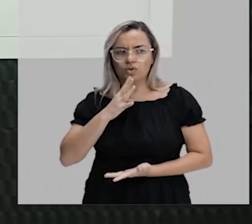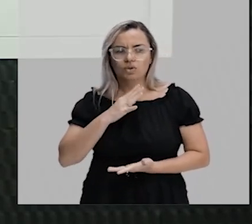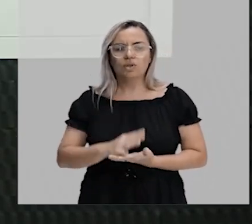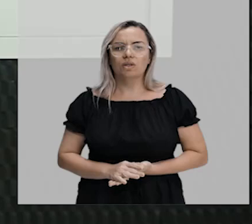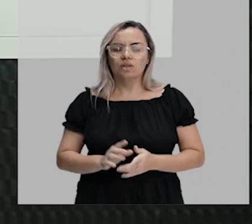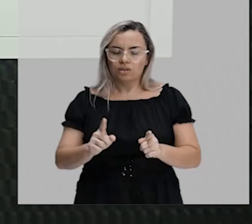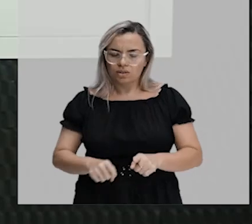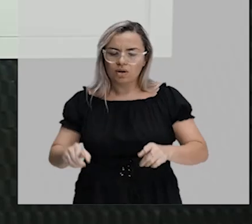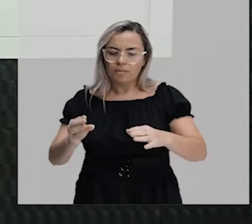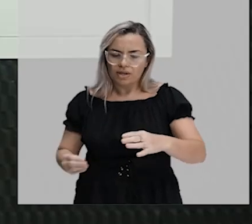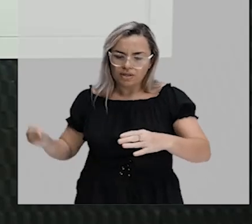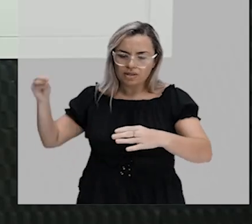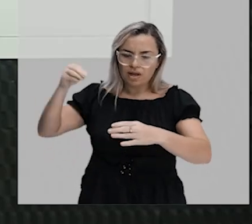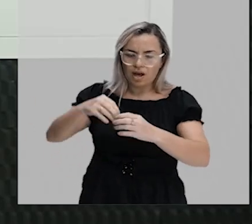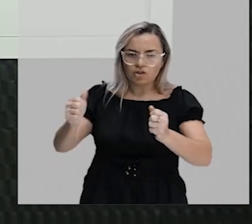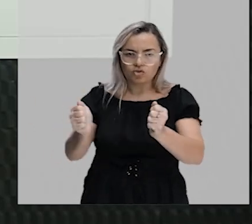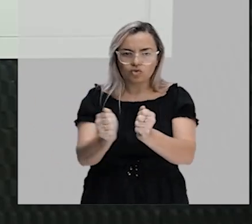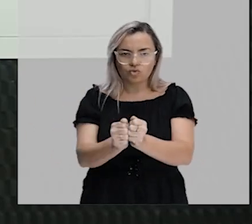aqui o conhecimento, ó.